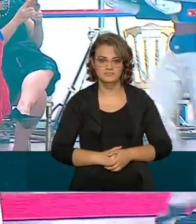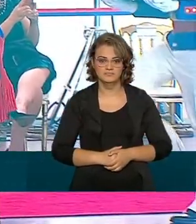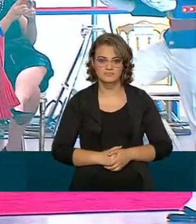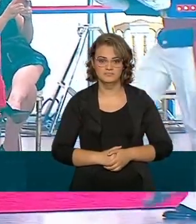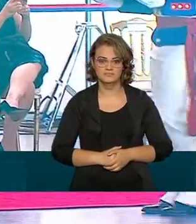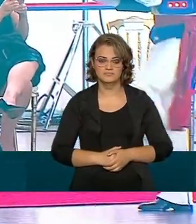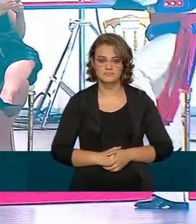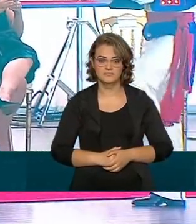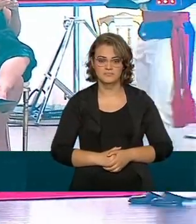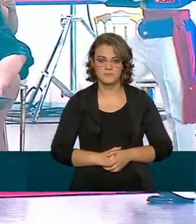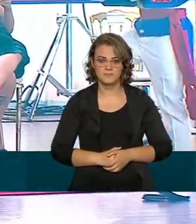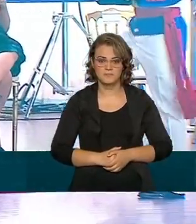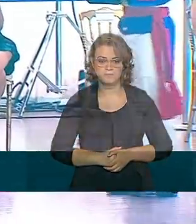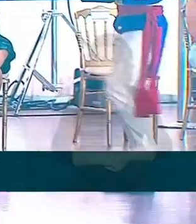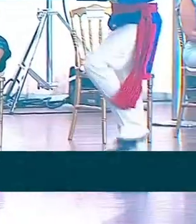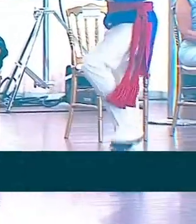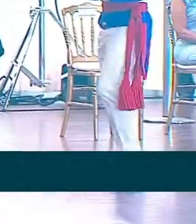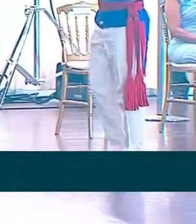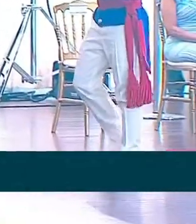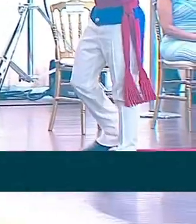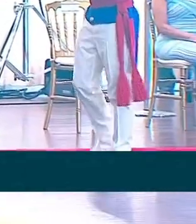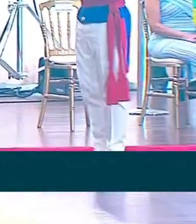E aí